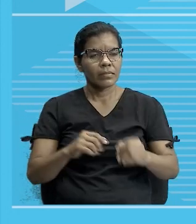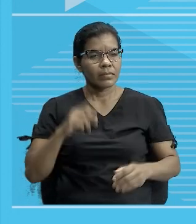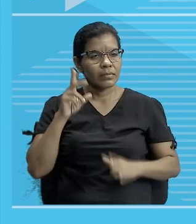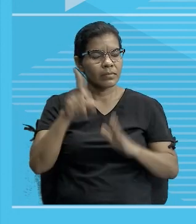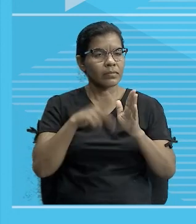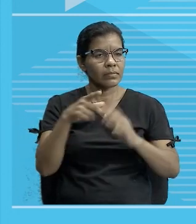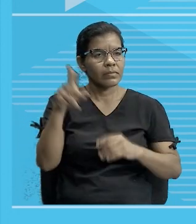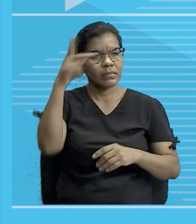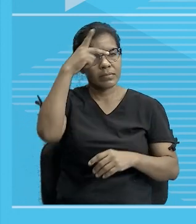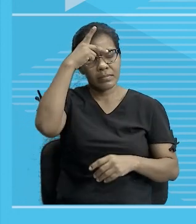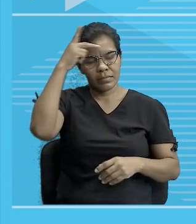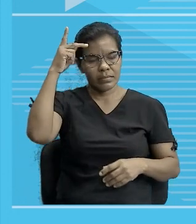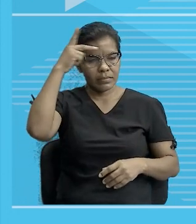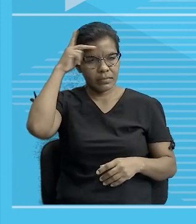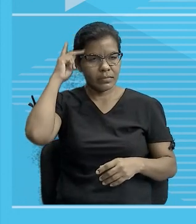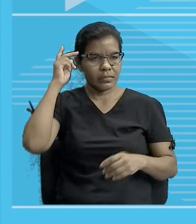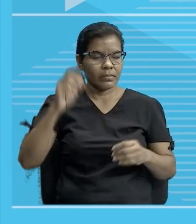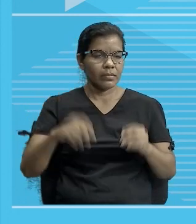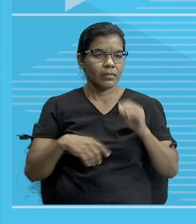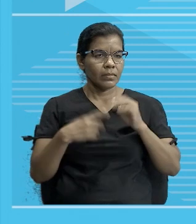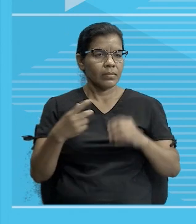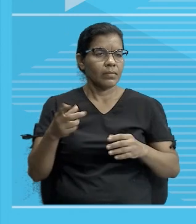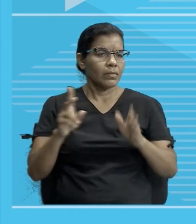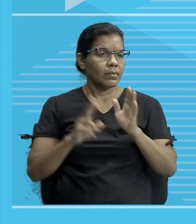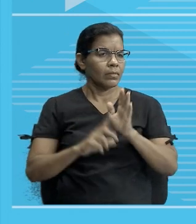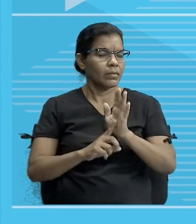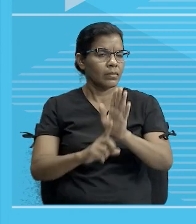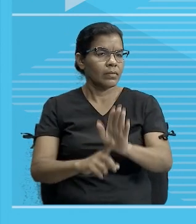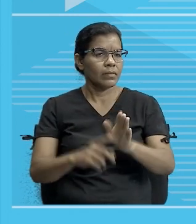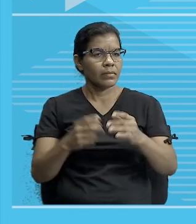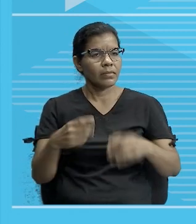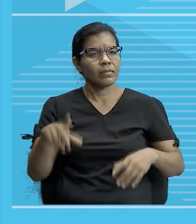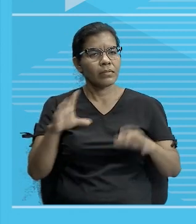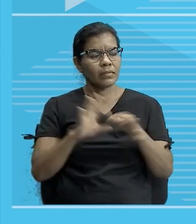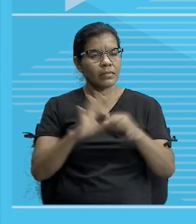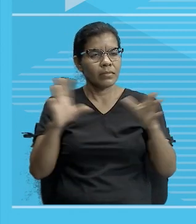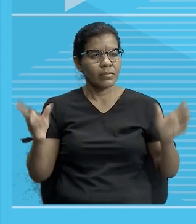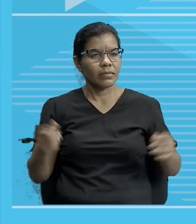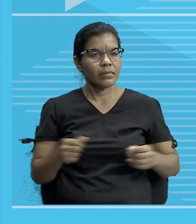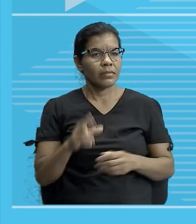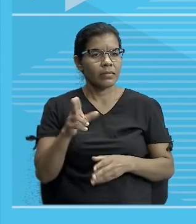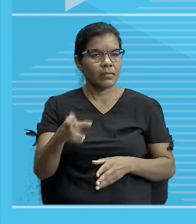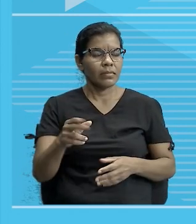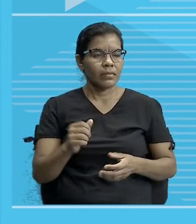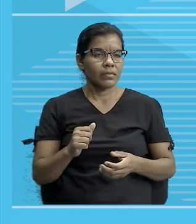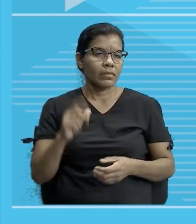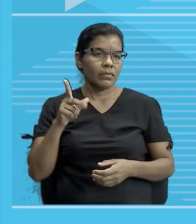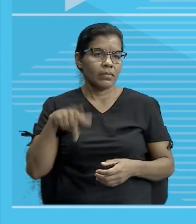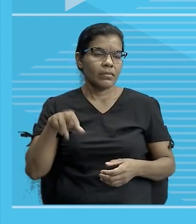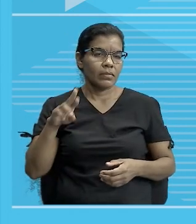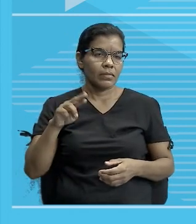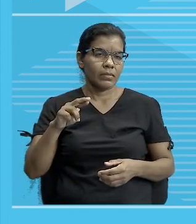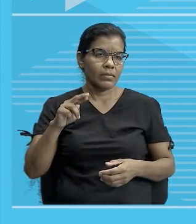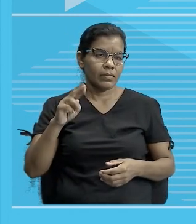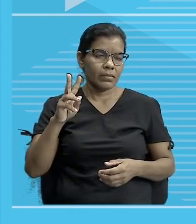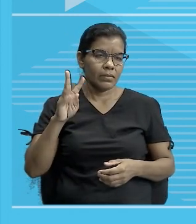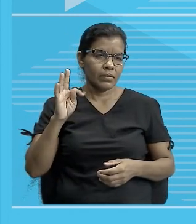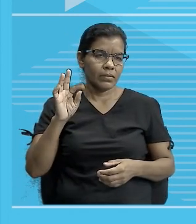direitos humanos reconhecidos e representados pela liberdade, igualdade